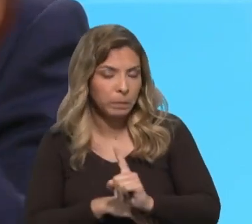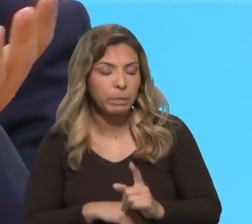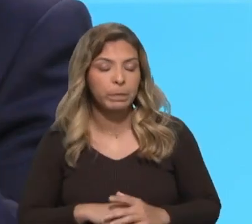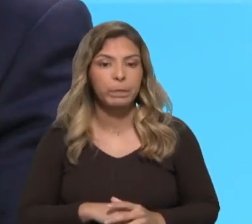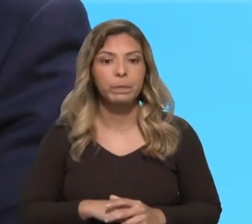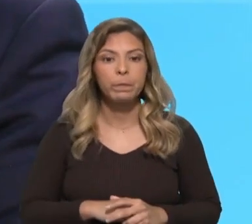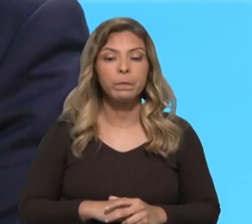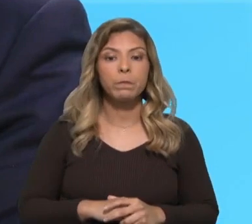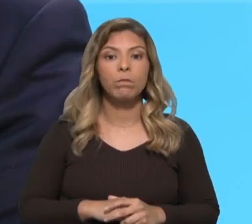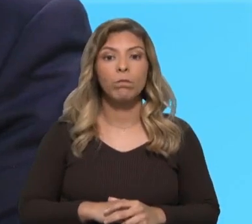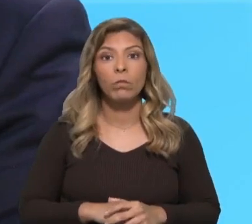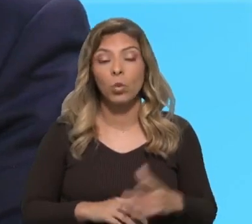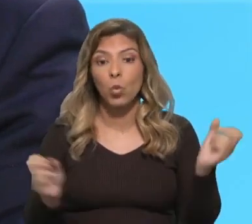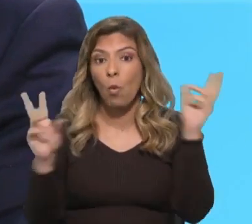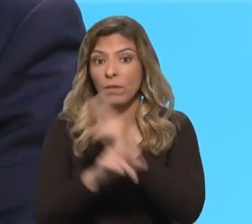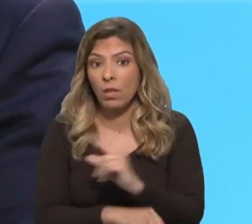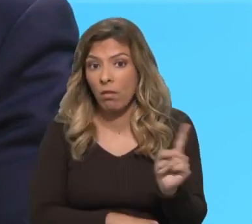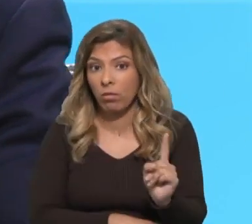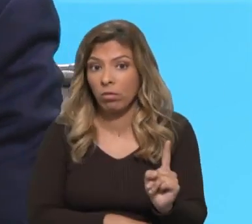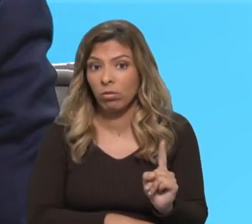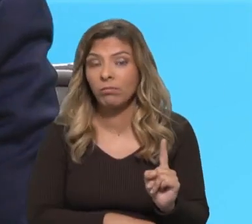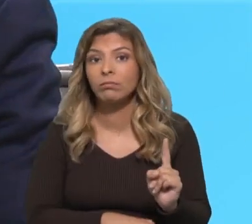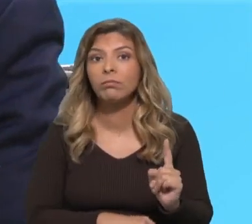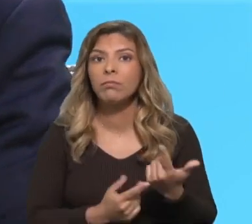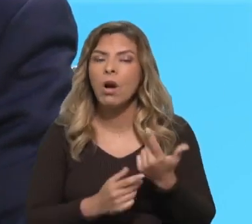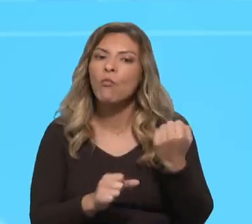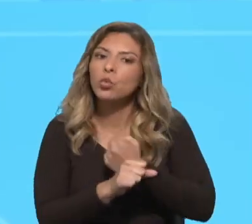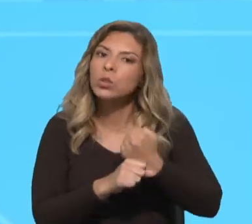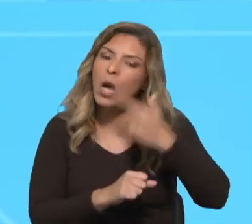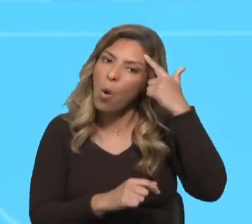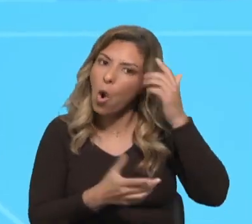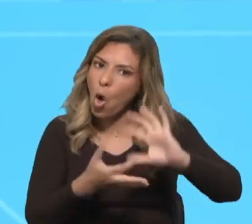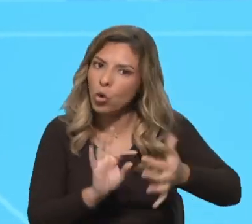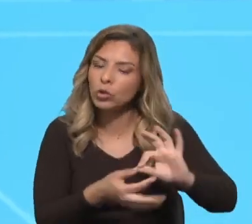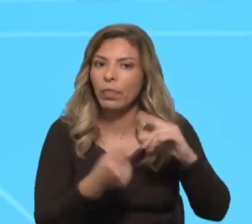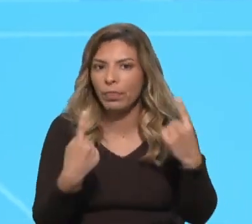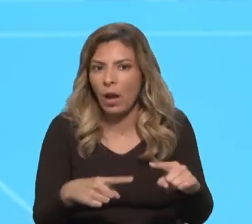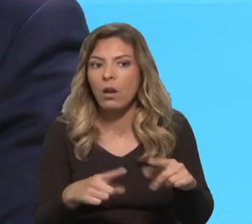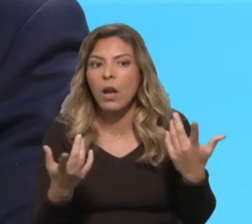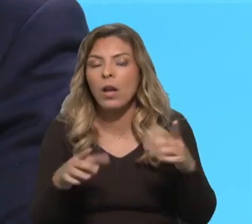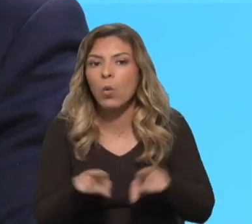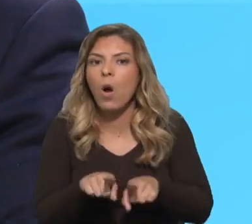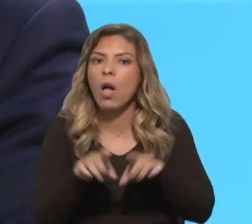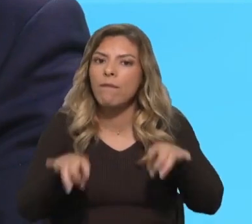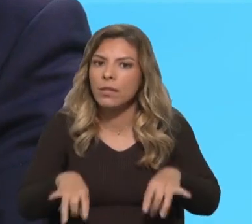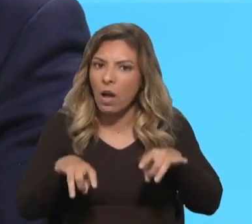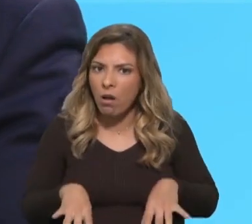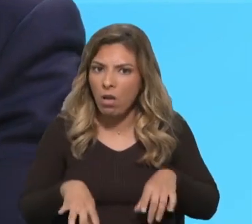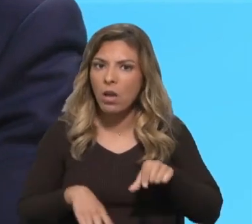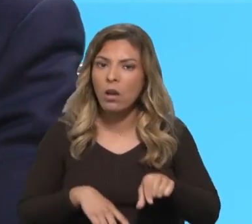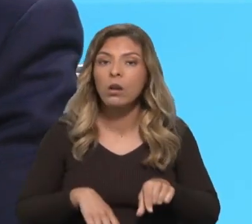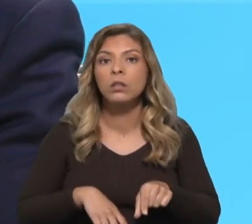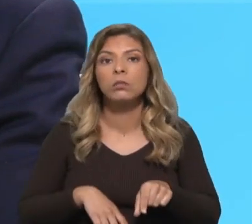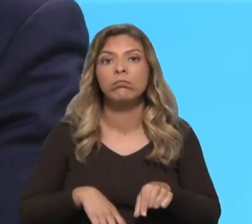Isto não era novidade. Portanto, isto também tinha alguma funcionalidade no sentido de evitar com que